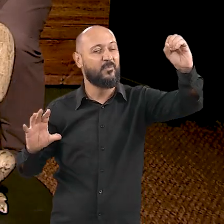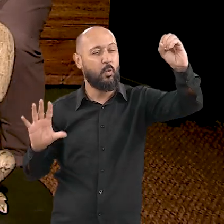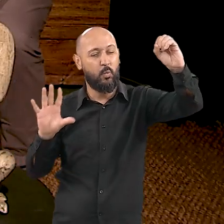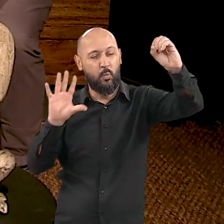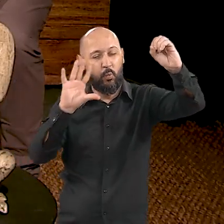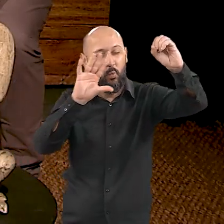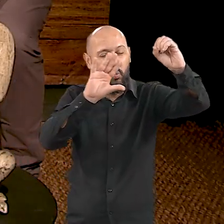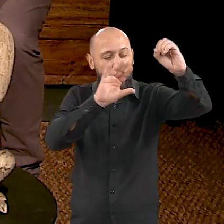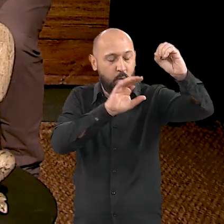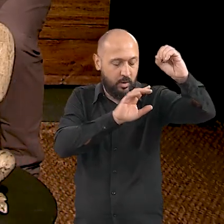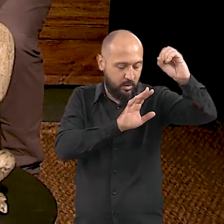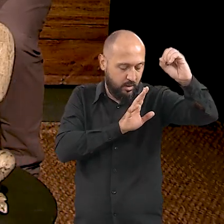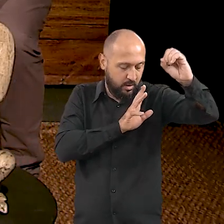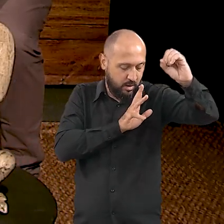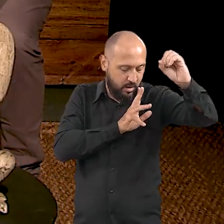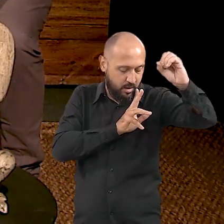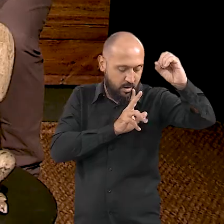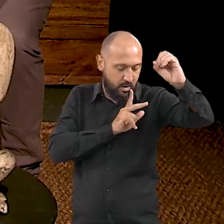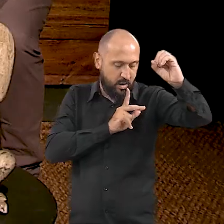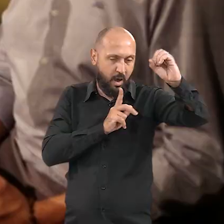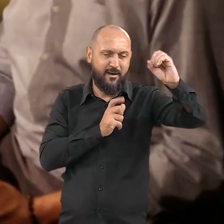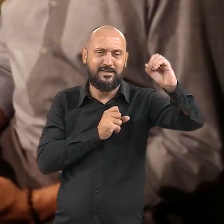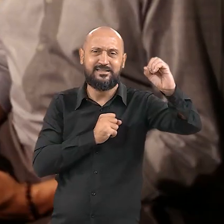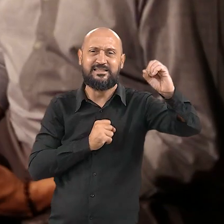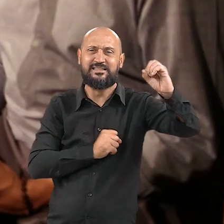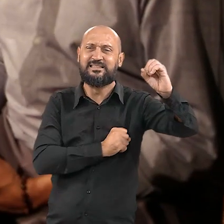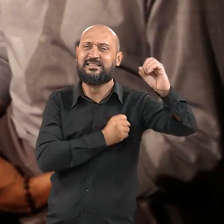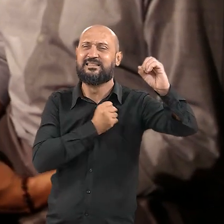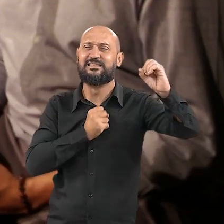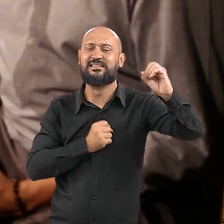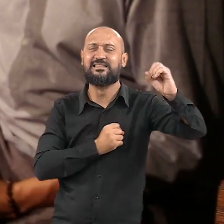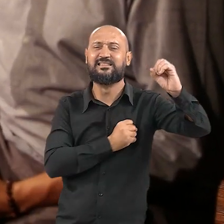escurece, o coração gela.